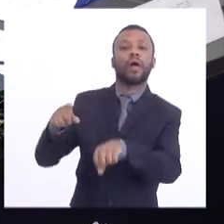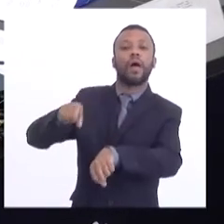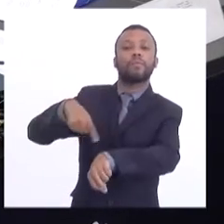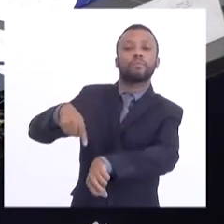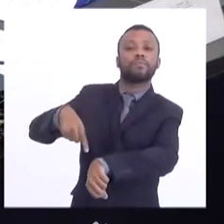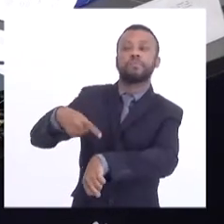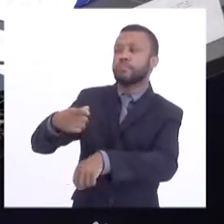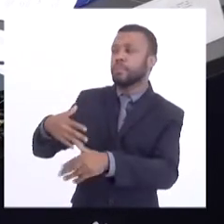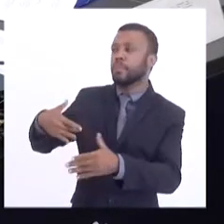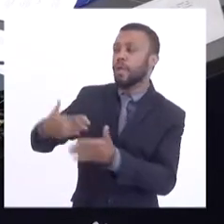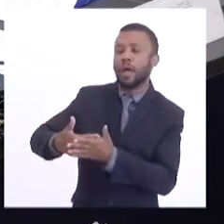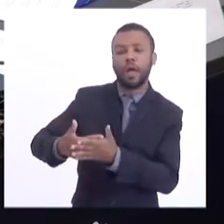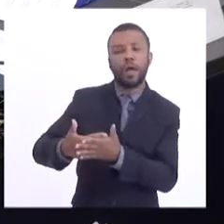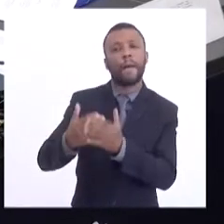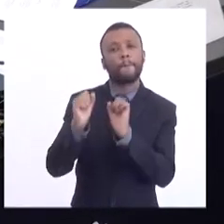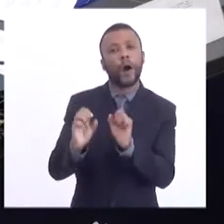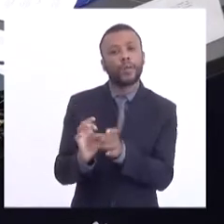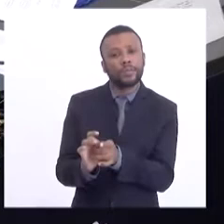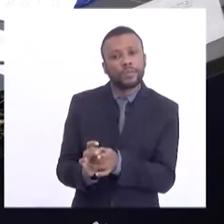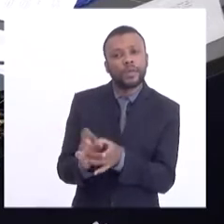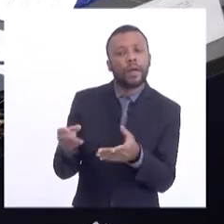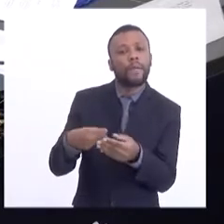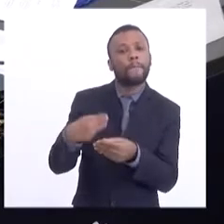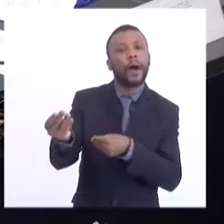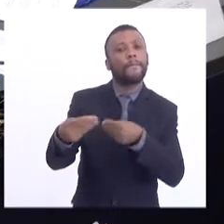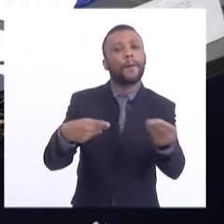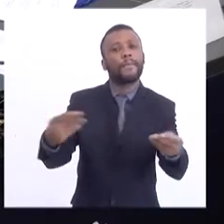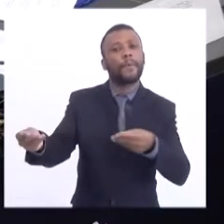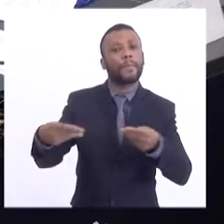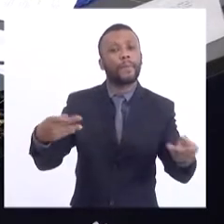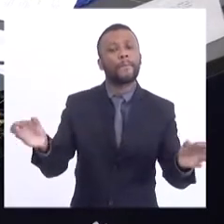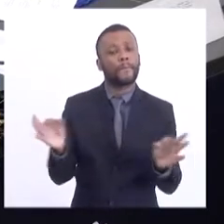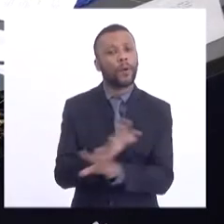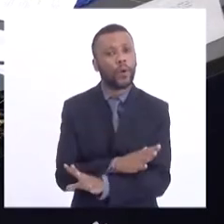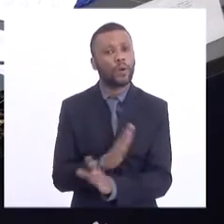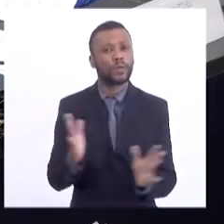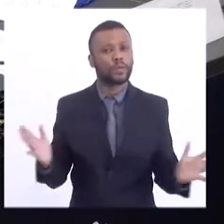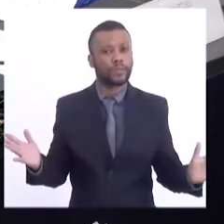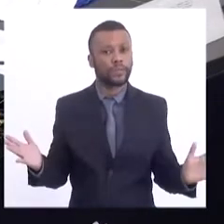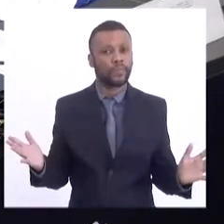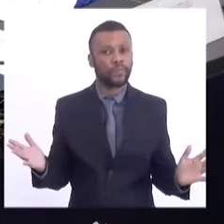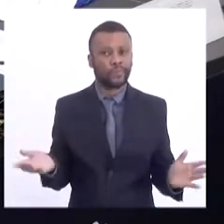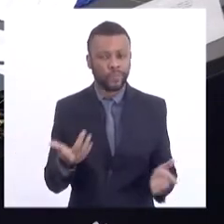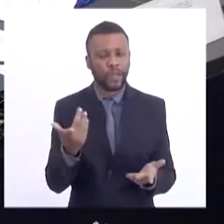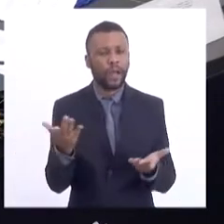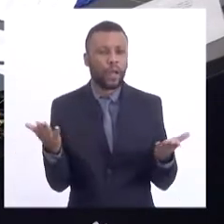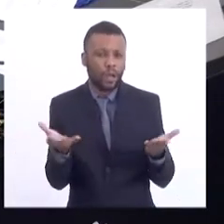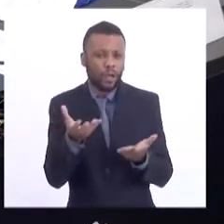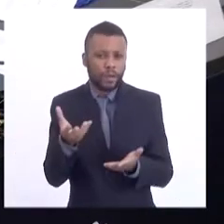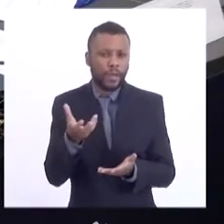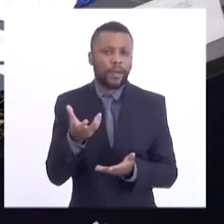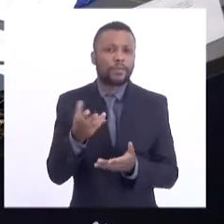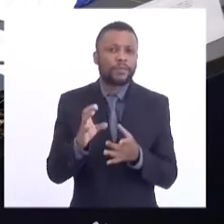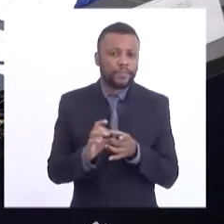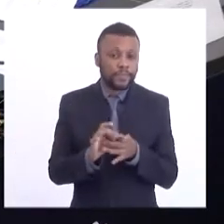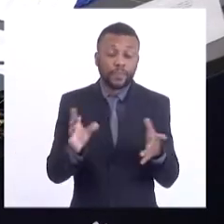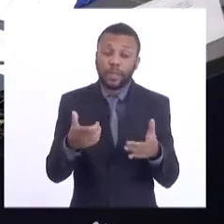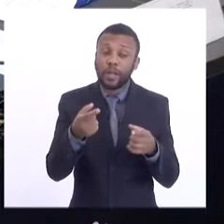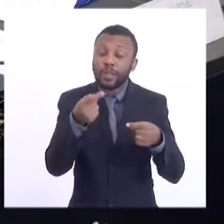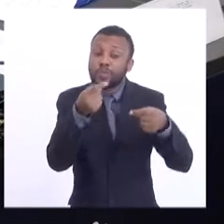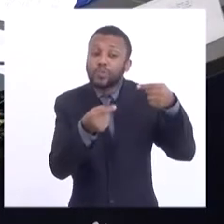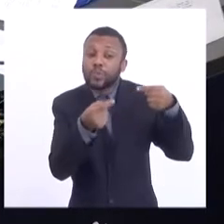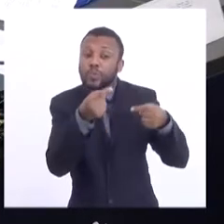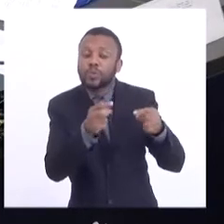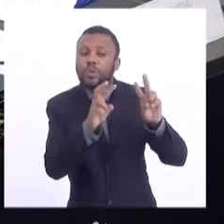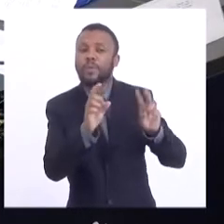não a sensação de entrega definido mas eu vou almoçar mas eu queria deixar eu não tô